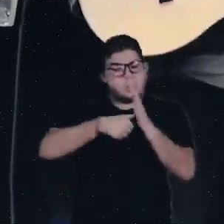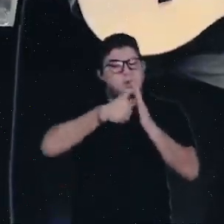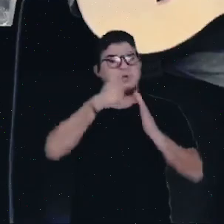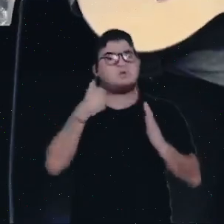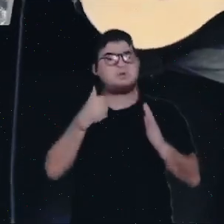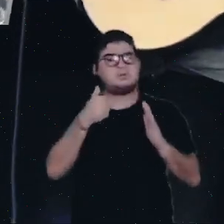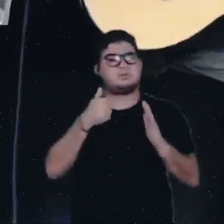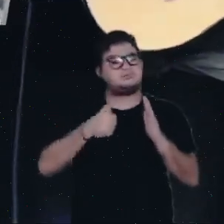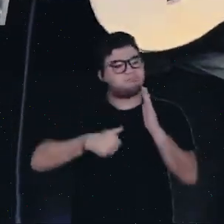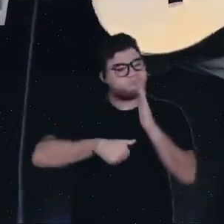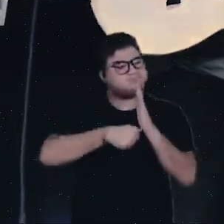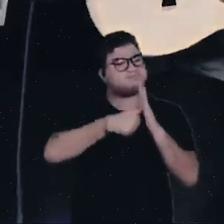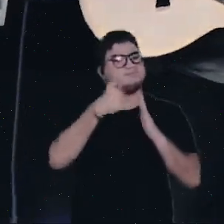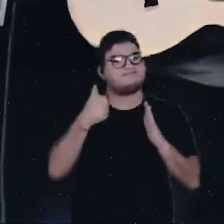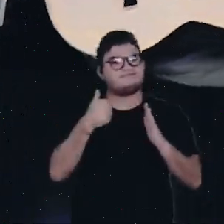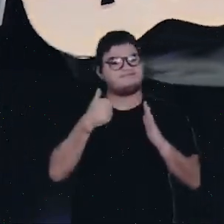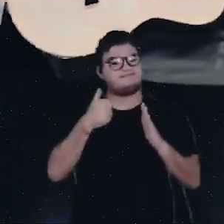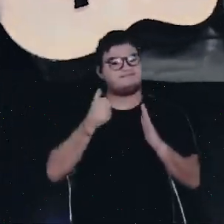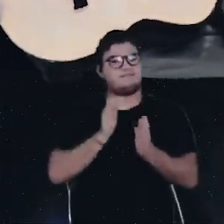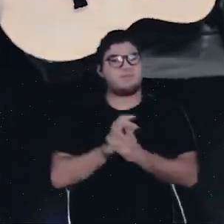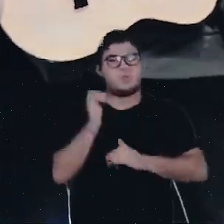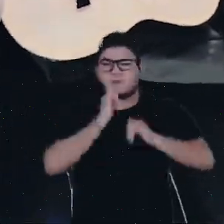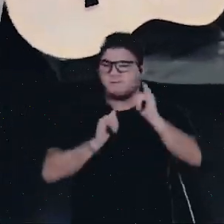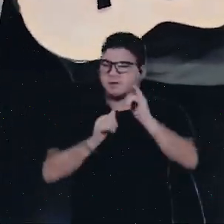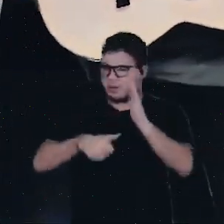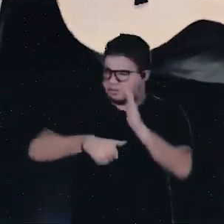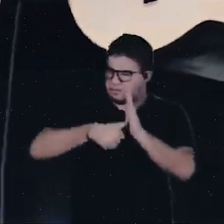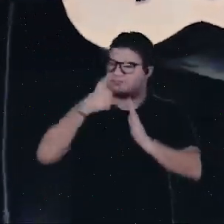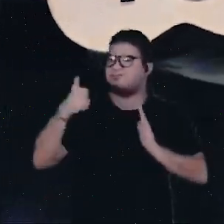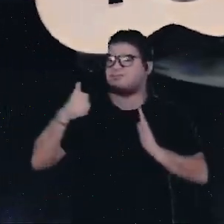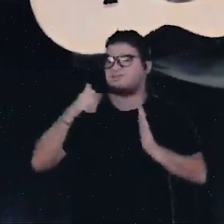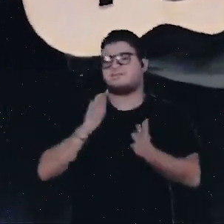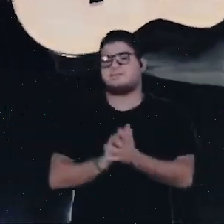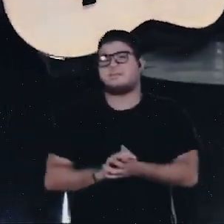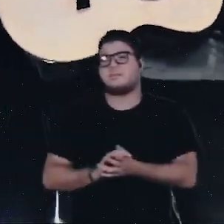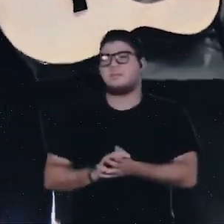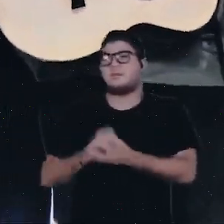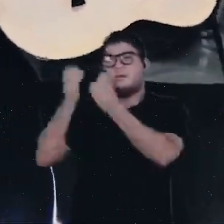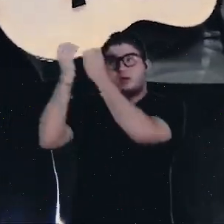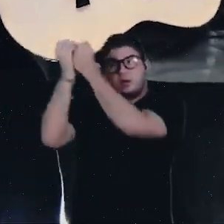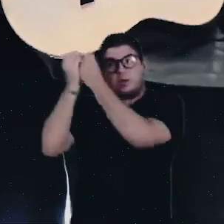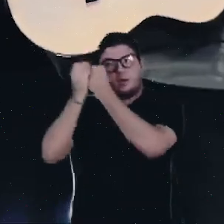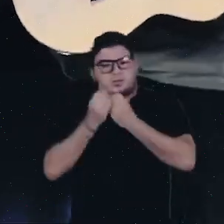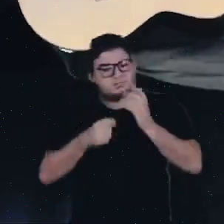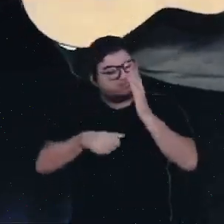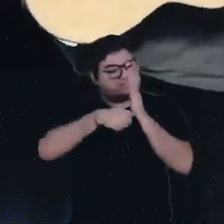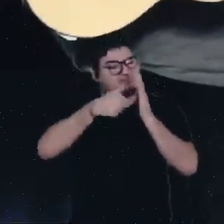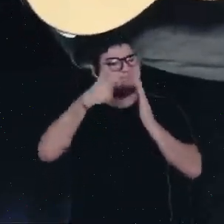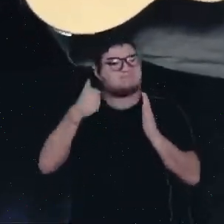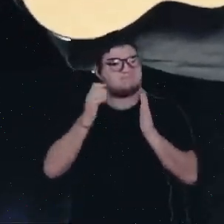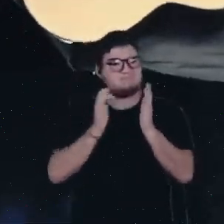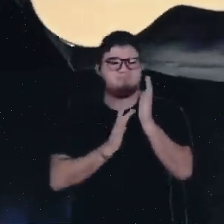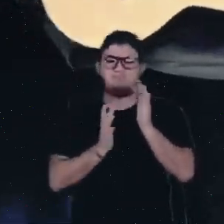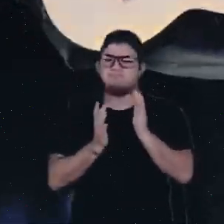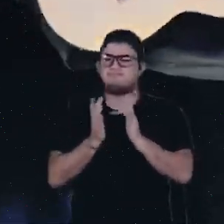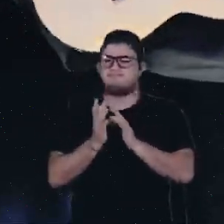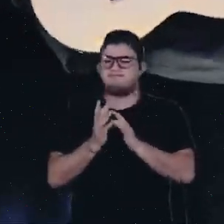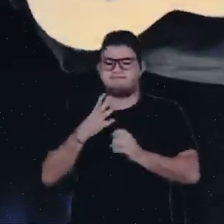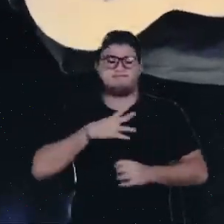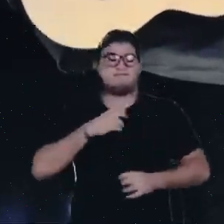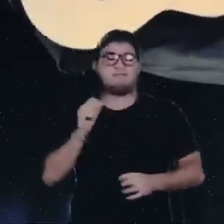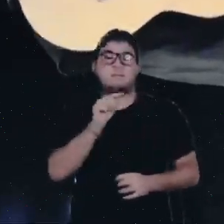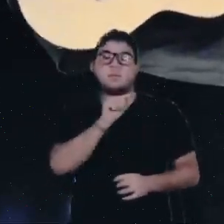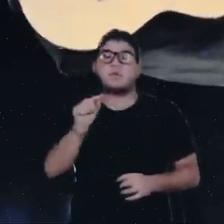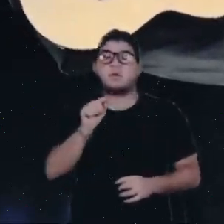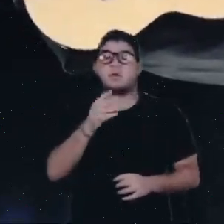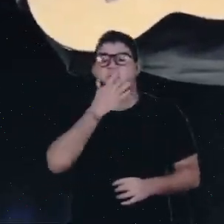assim, único. Mais forte, único. Isso, Deus enviou o seu único filho. Quem é que é pai?